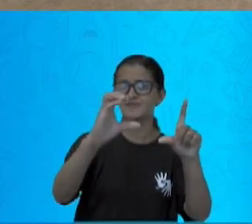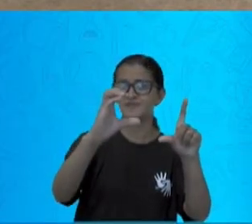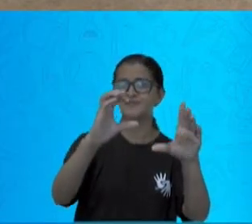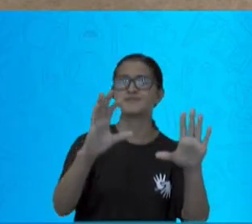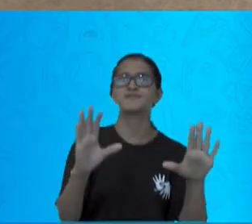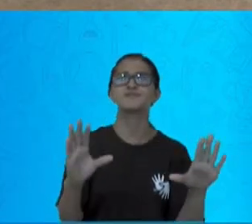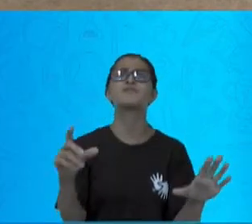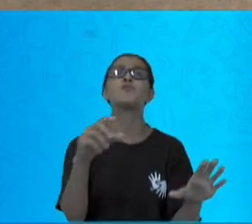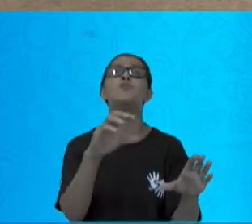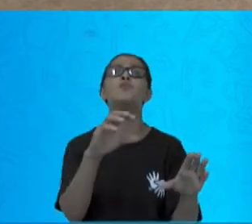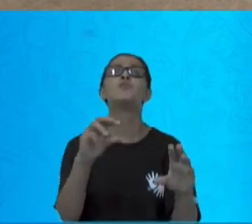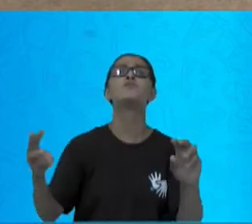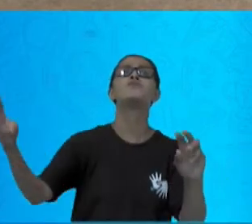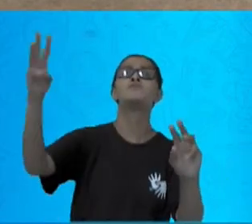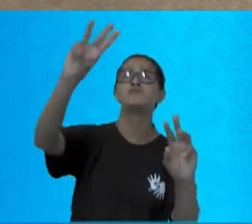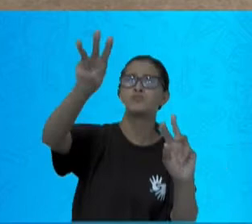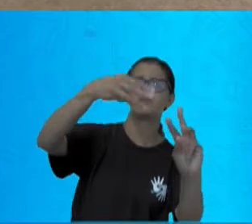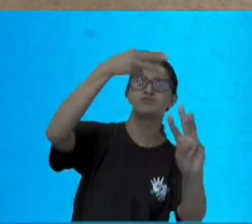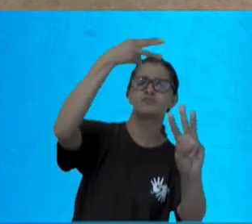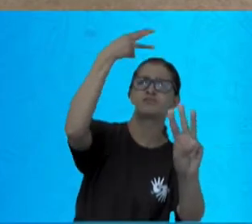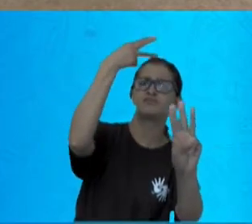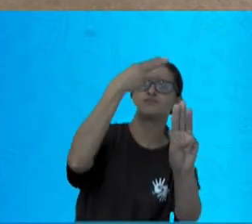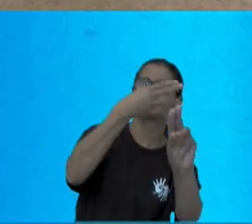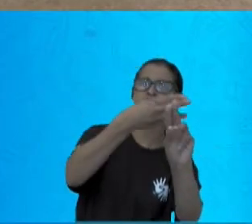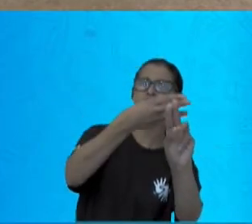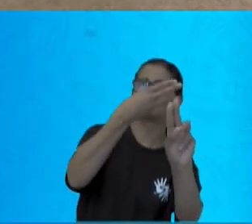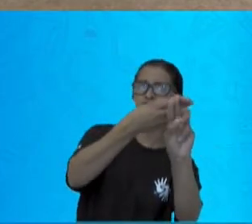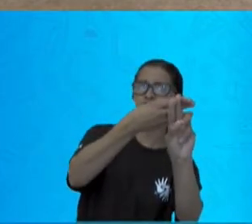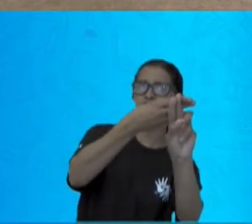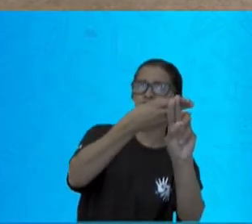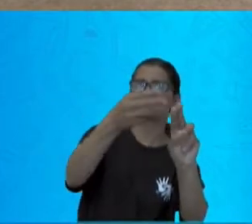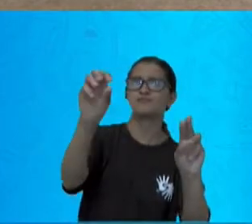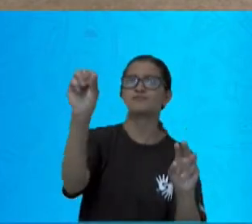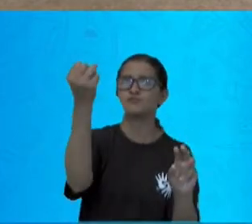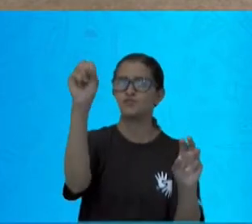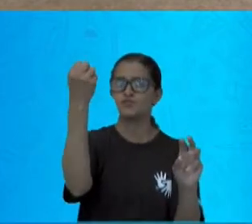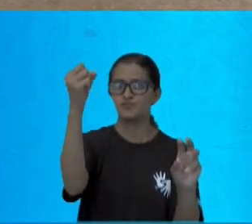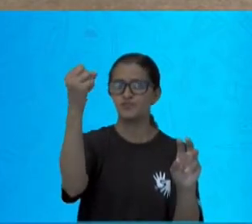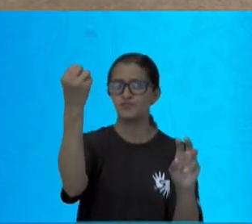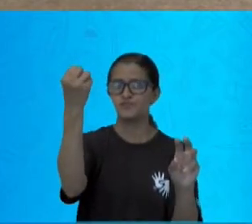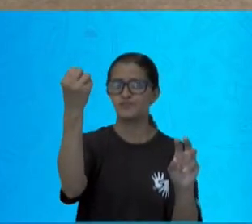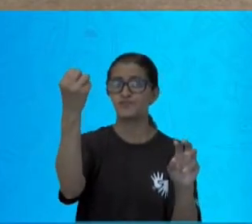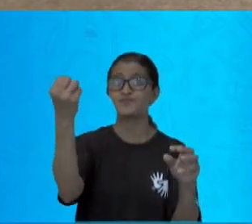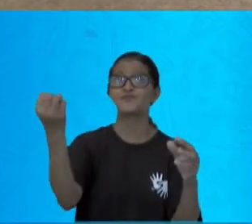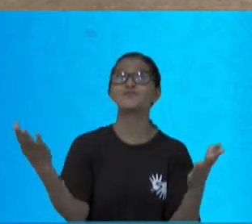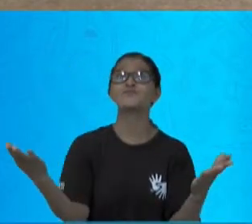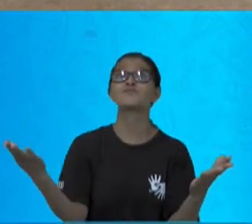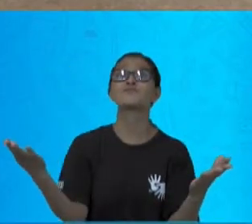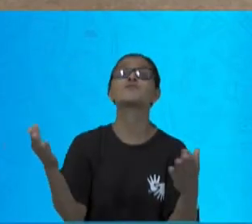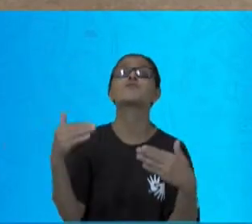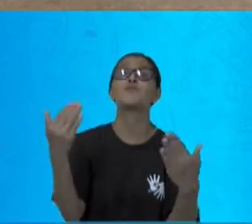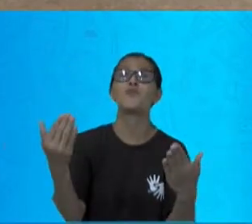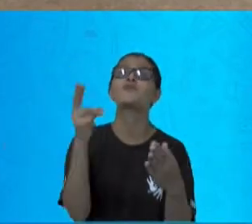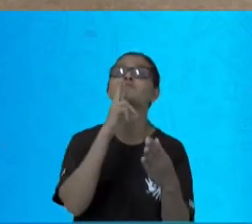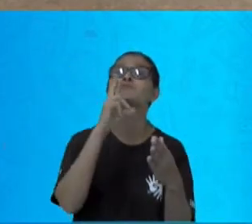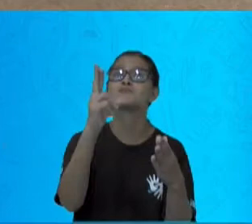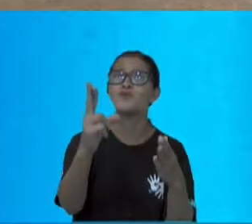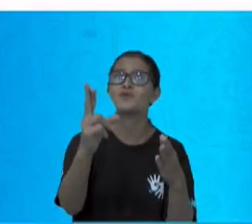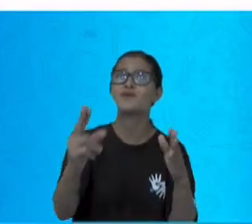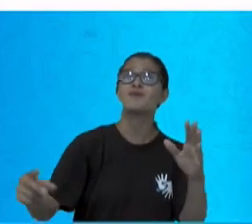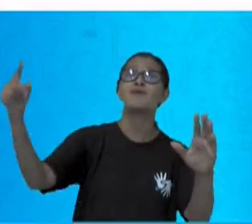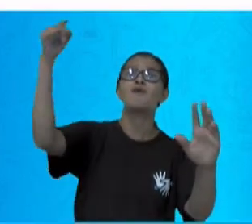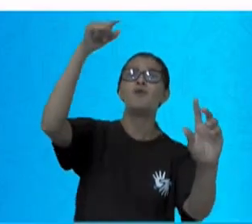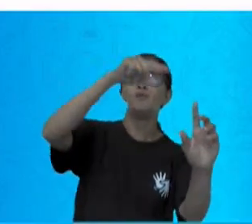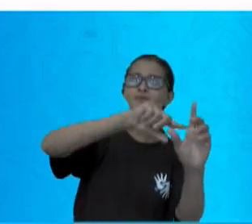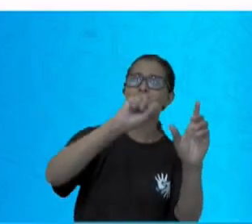cubo do número 8. 8 é o meu fator, então vou colocar o 8 embaixo. E o cubo é o expoente. O cubo